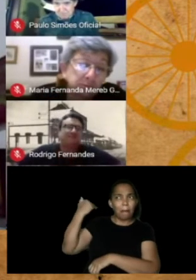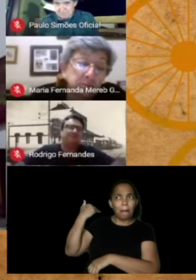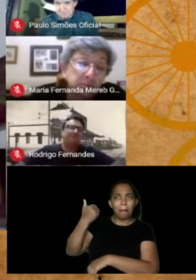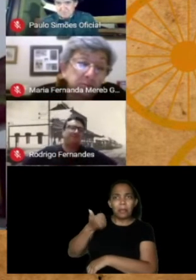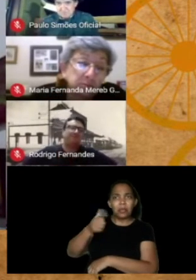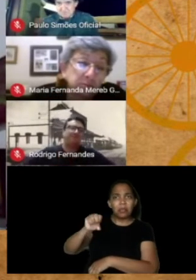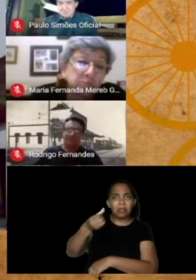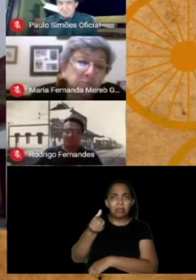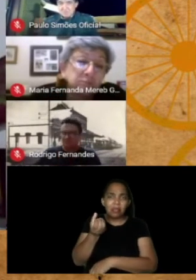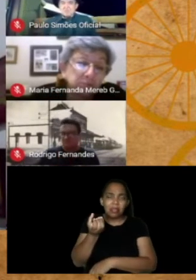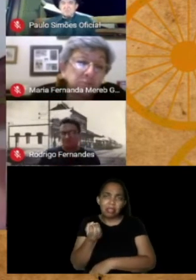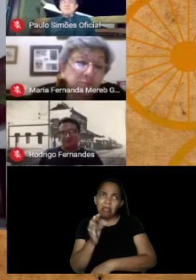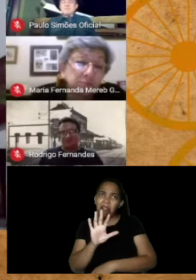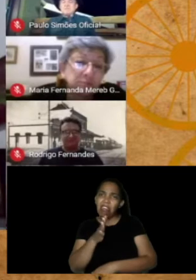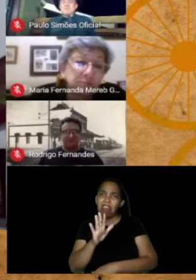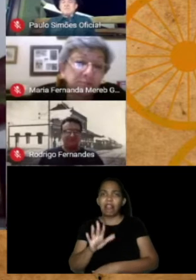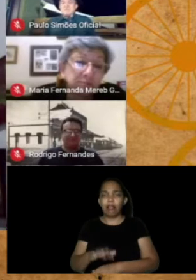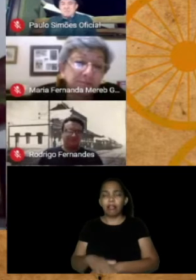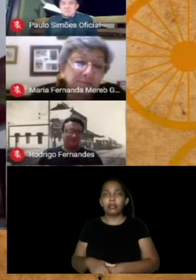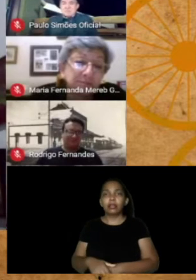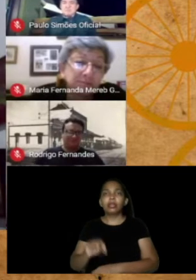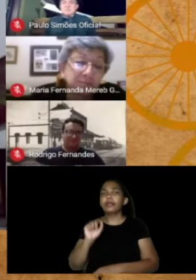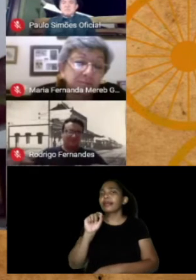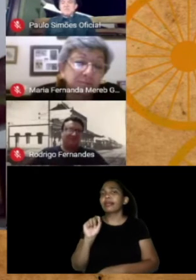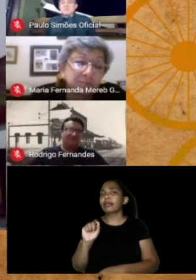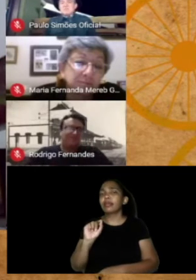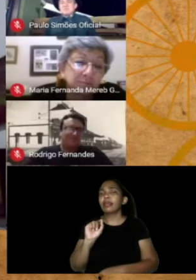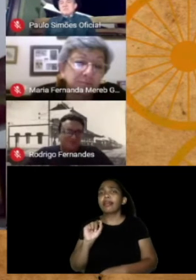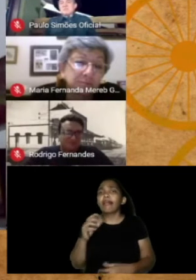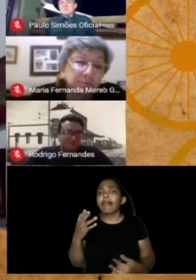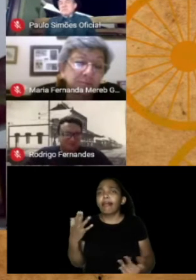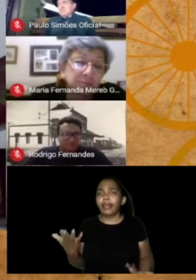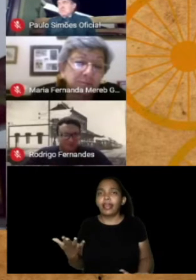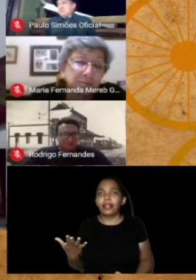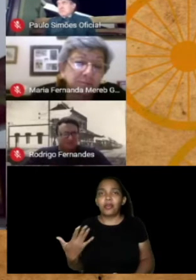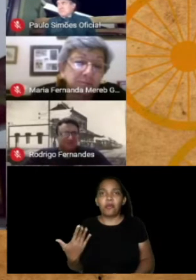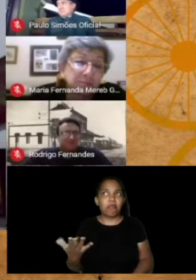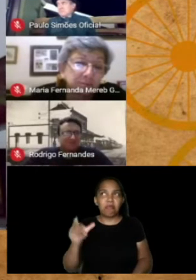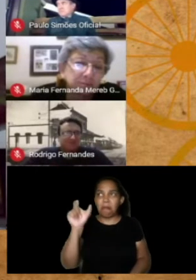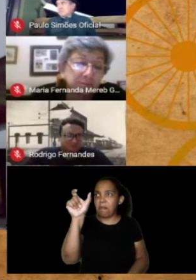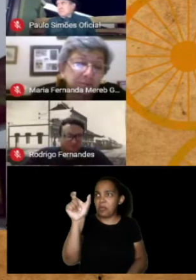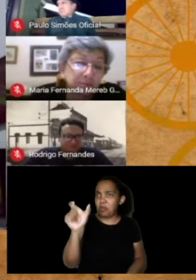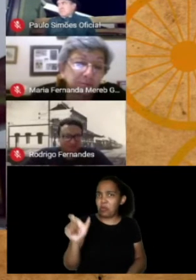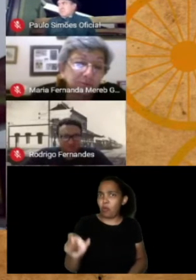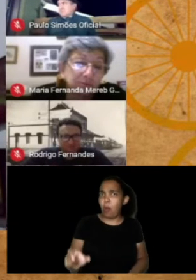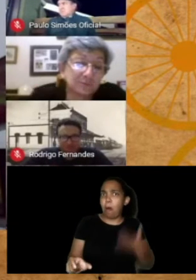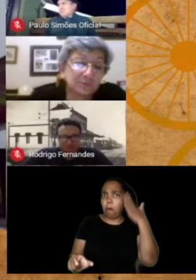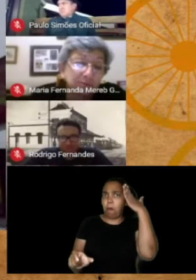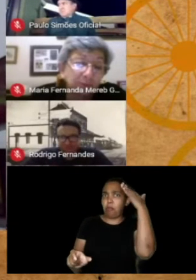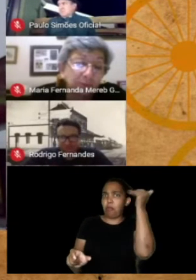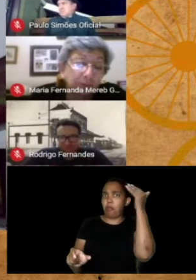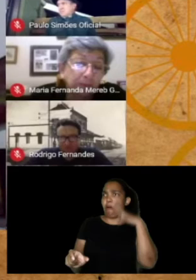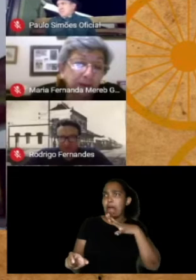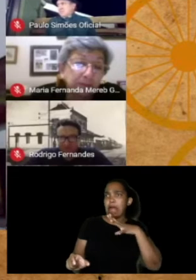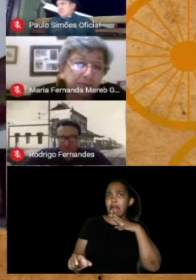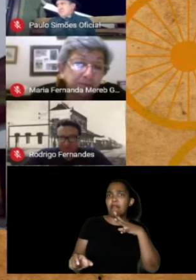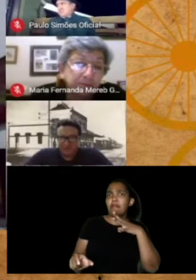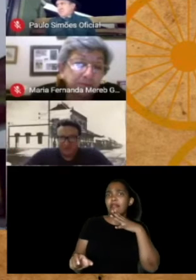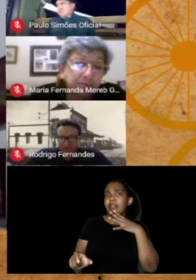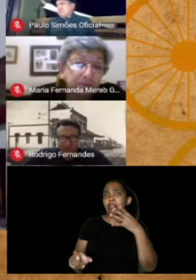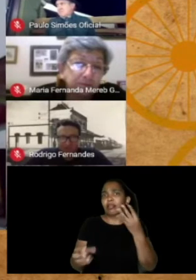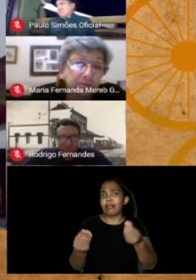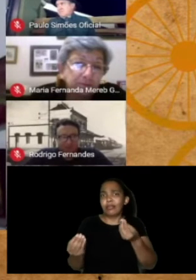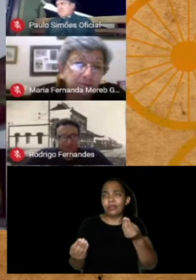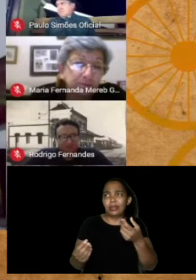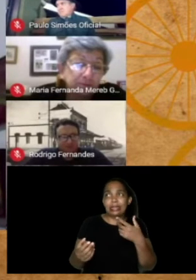60, né, 50 para 60, ele vai ser o grande, né, uma figura bastante... eu tenho medo de